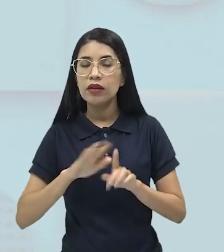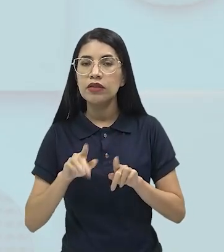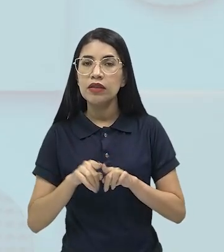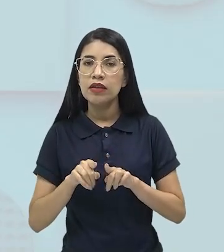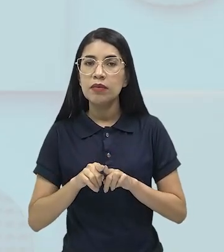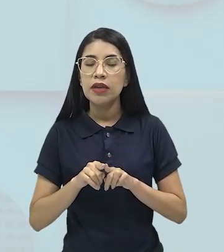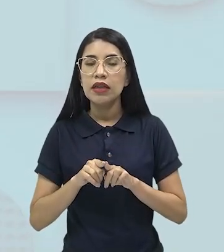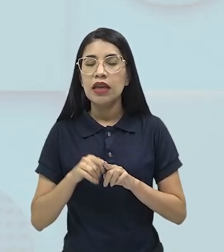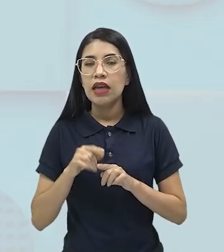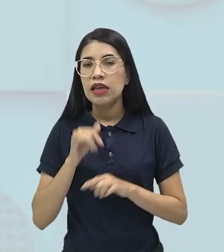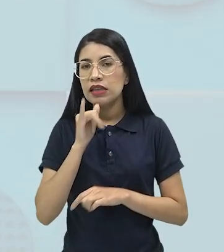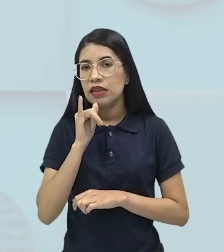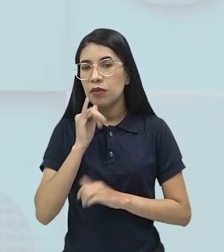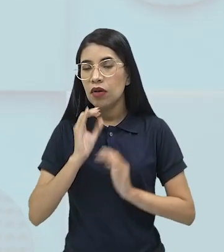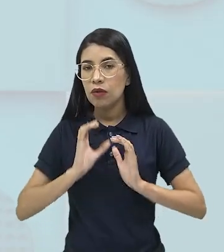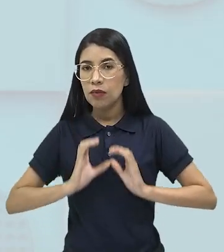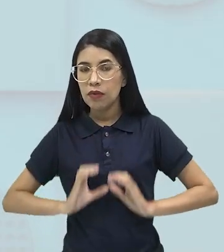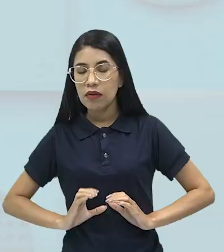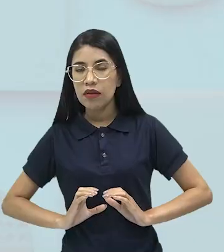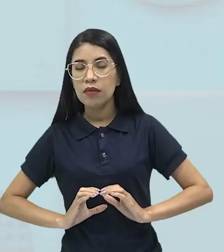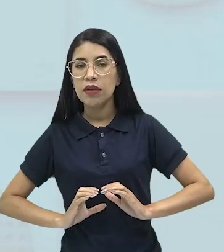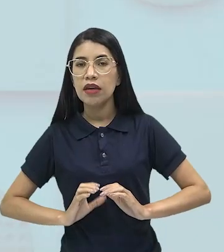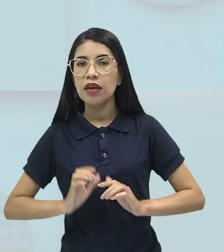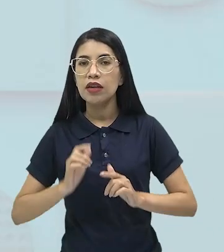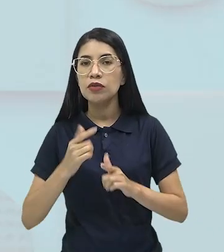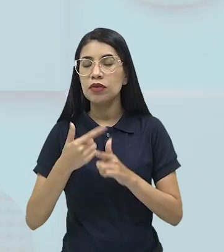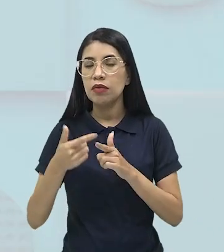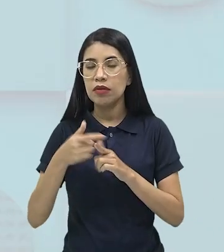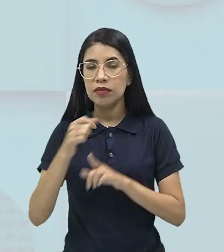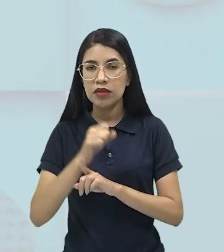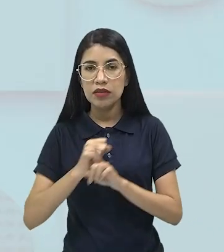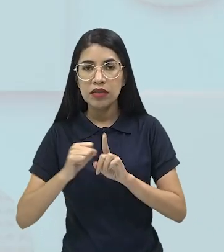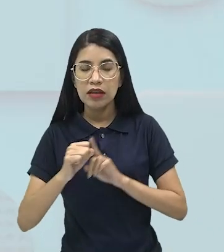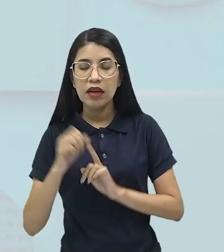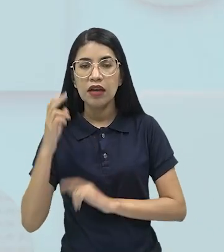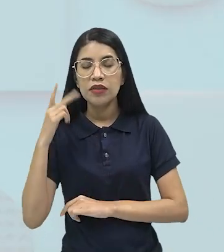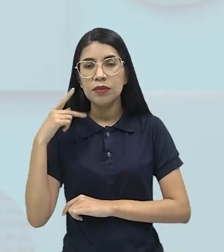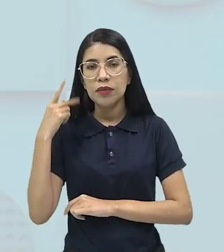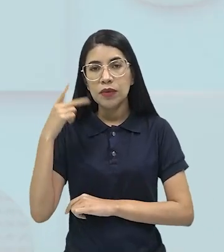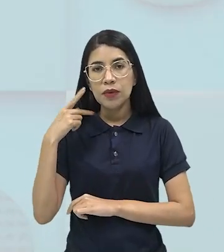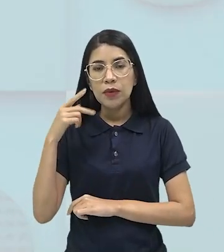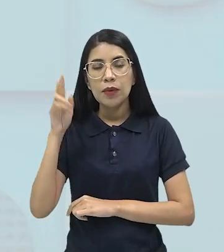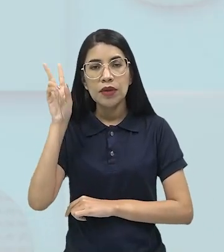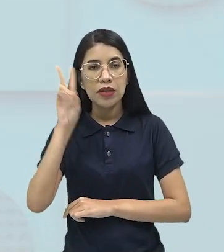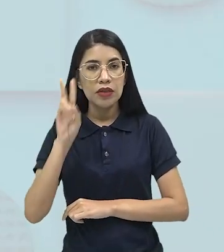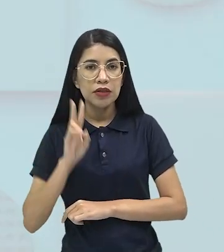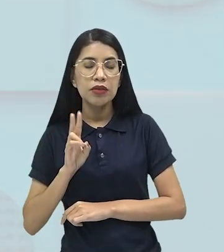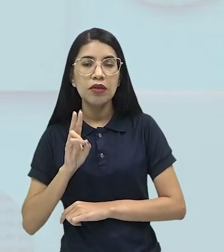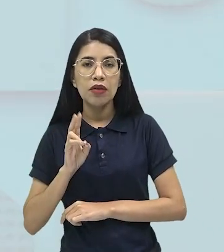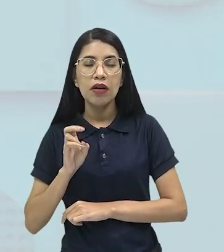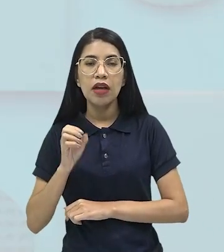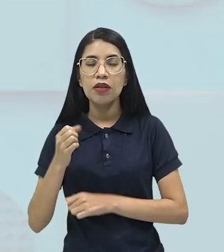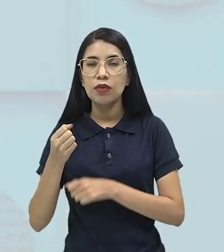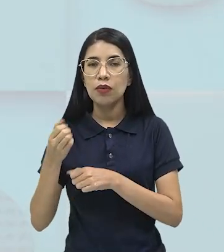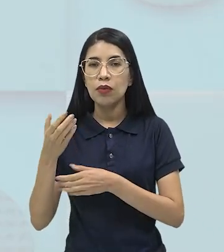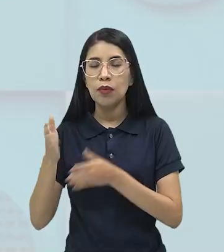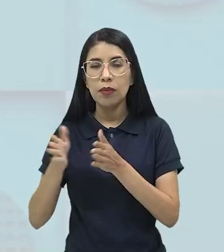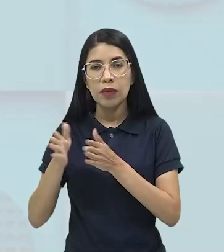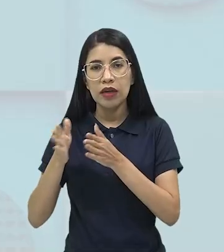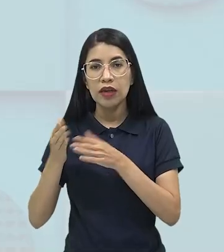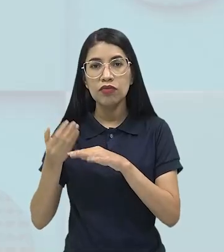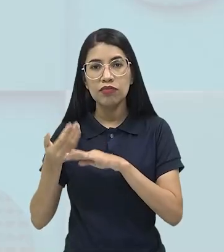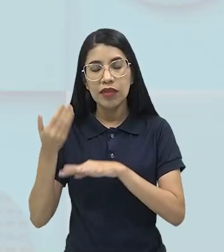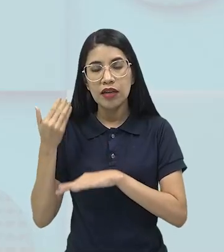a comportamentos, a questões sociais, econômicas, políticas, né, históricas de uma determinada época. Então,